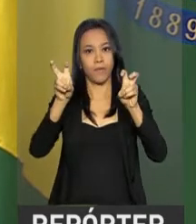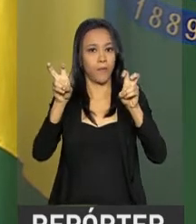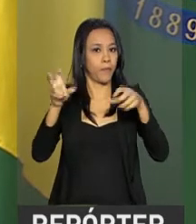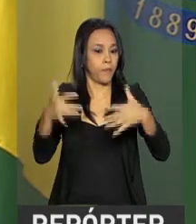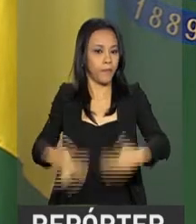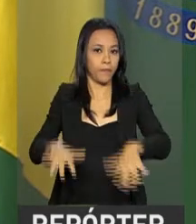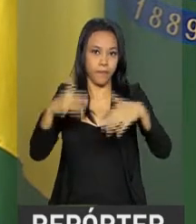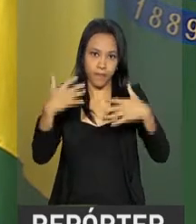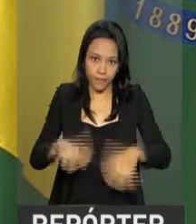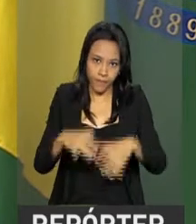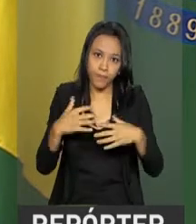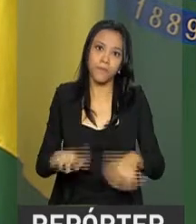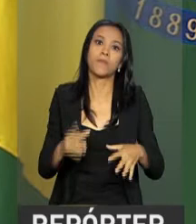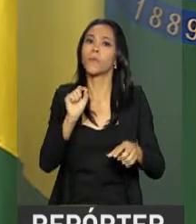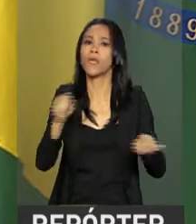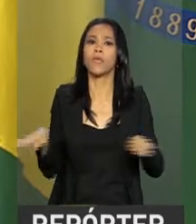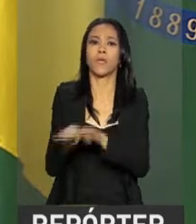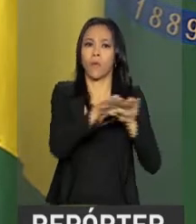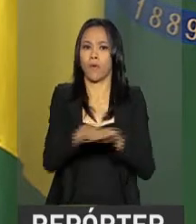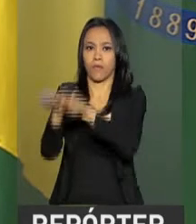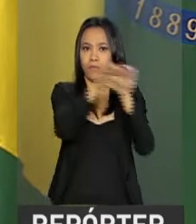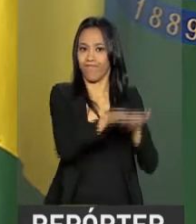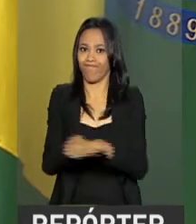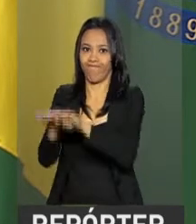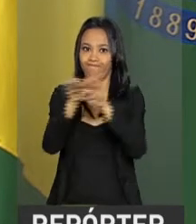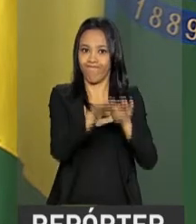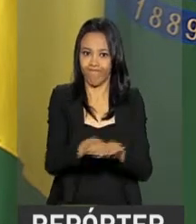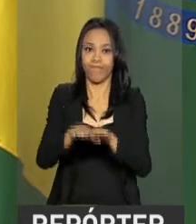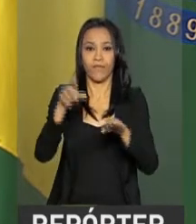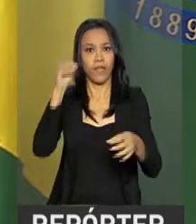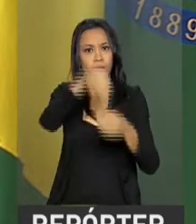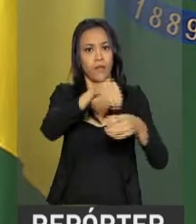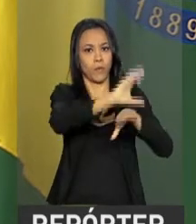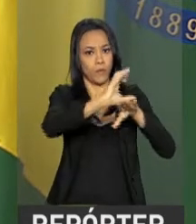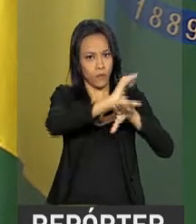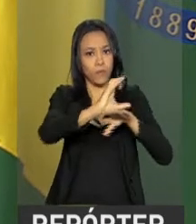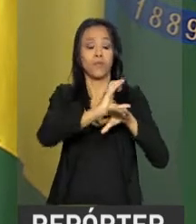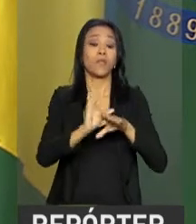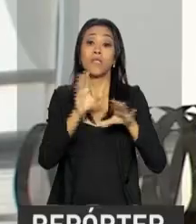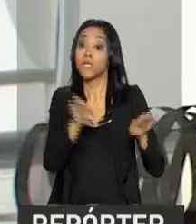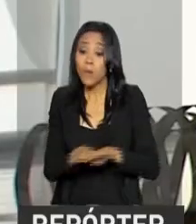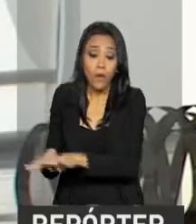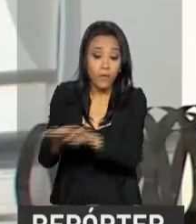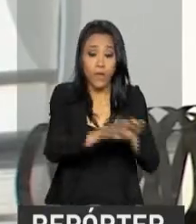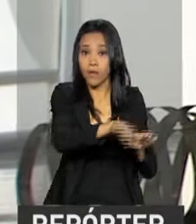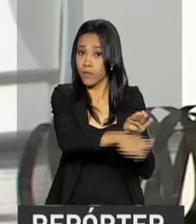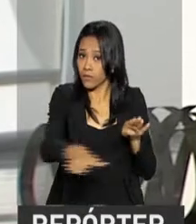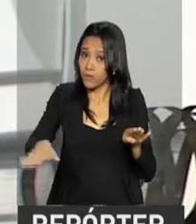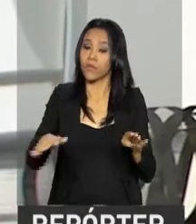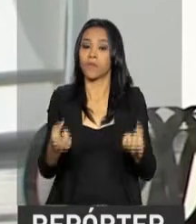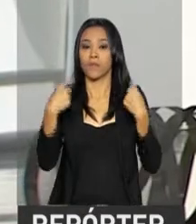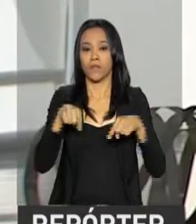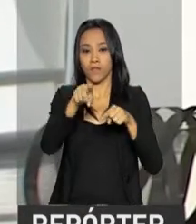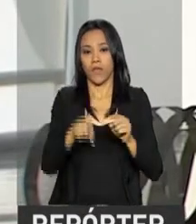constituição brasileira que é o tema da igualdade portanto estamos promovendo a igualdade de todos os alunos a base nacional comum